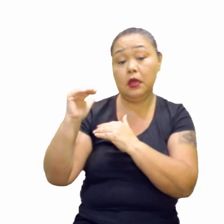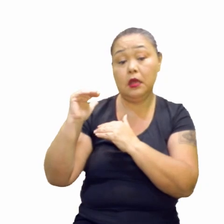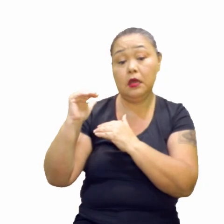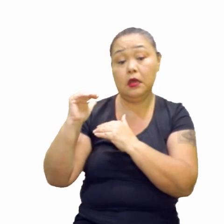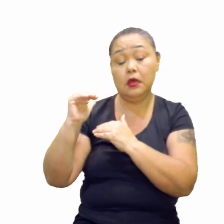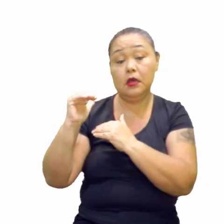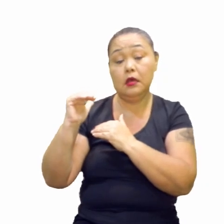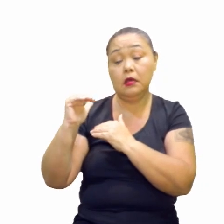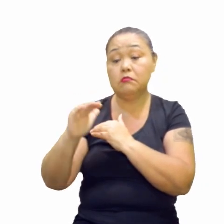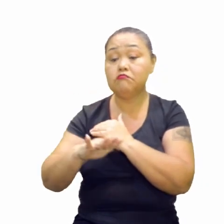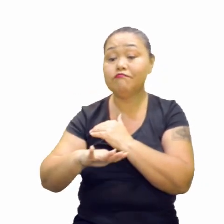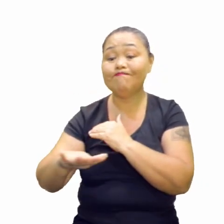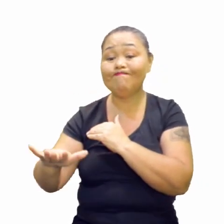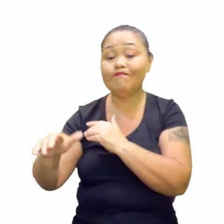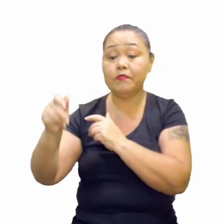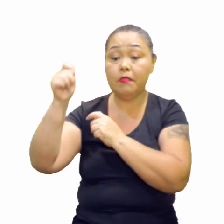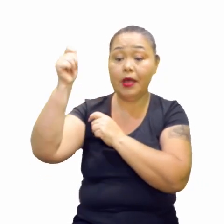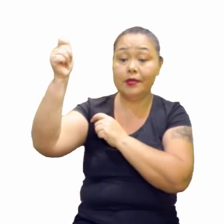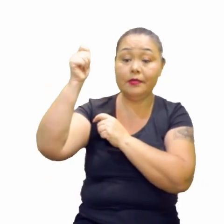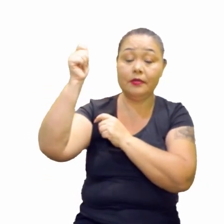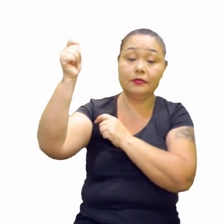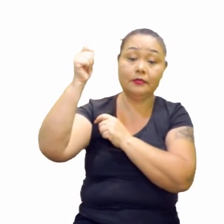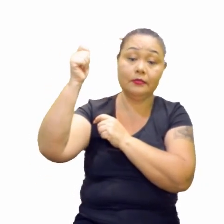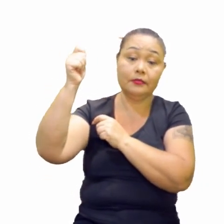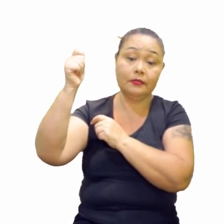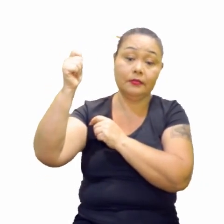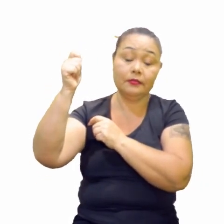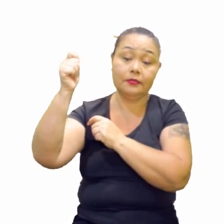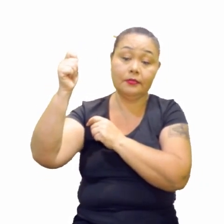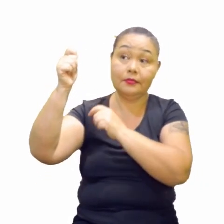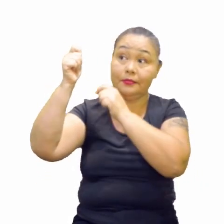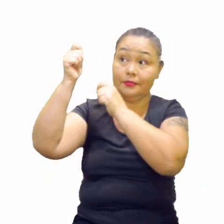está segurando um cartaz.